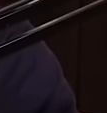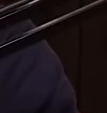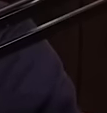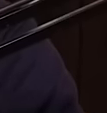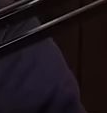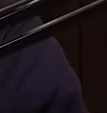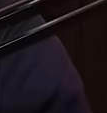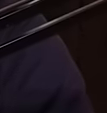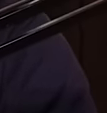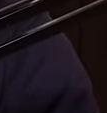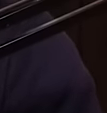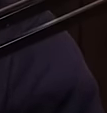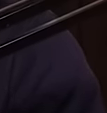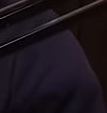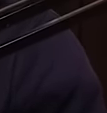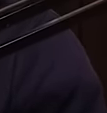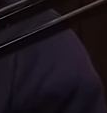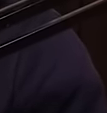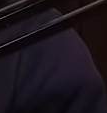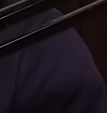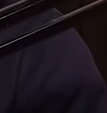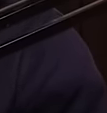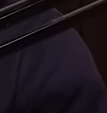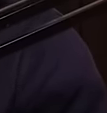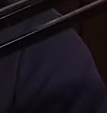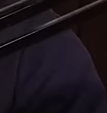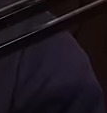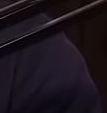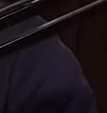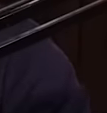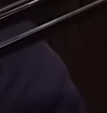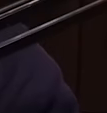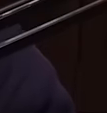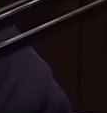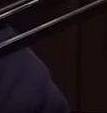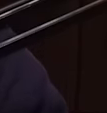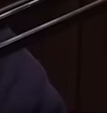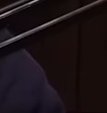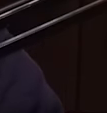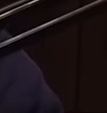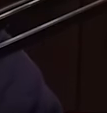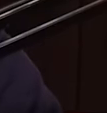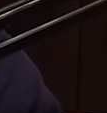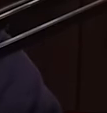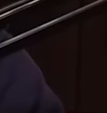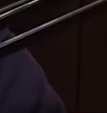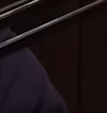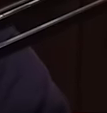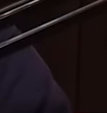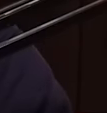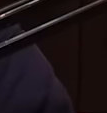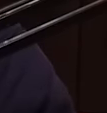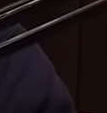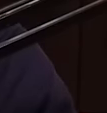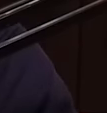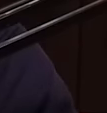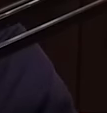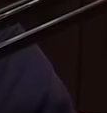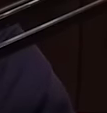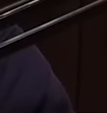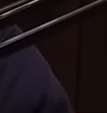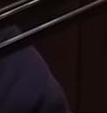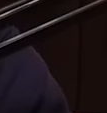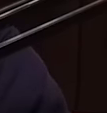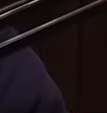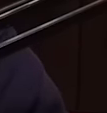foi pro pau. É exatamente o que o Renato colocou aqui. Os candidatos pararam de fingir que tem propostas e que tem ideias